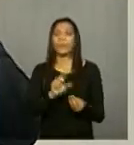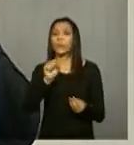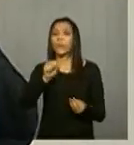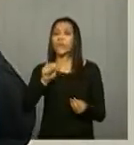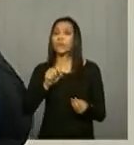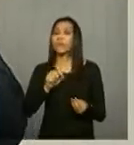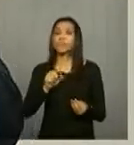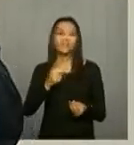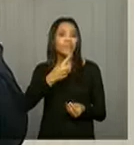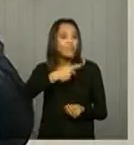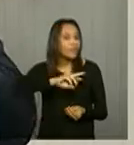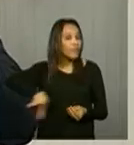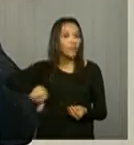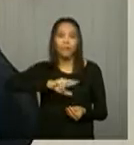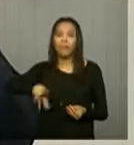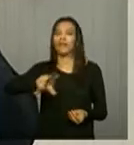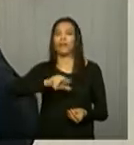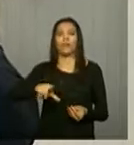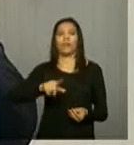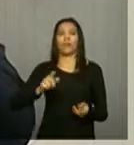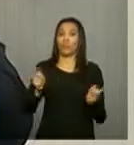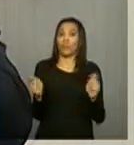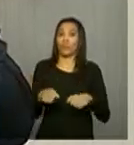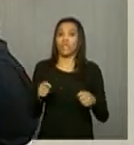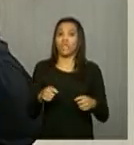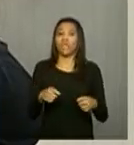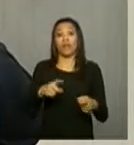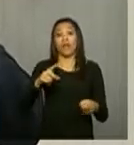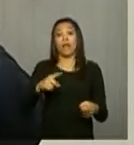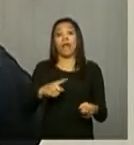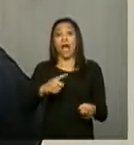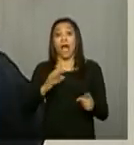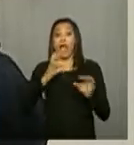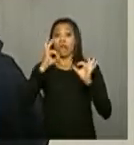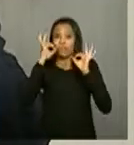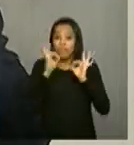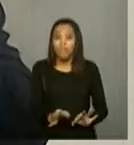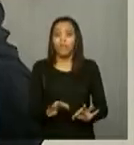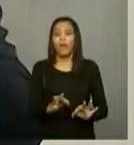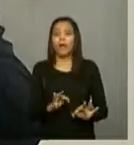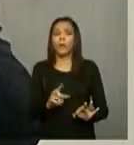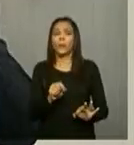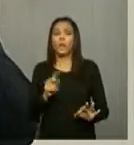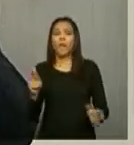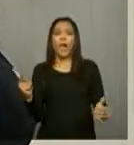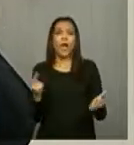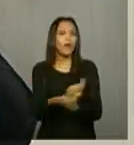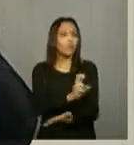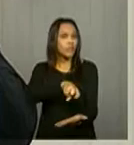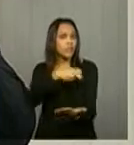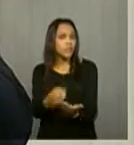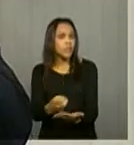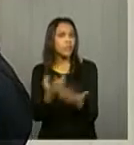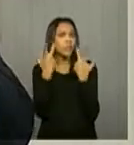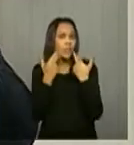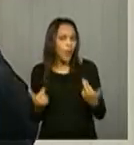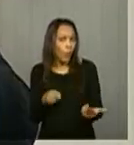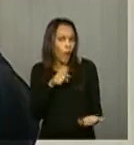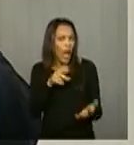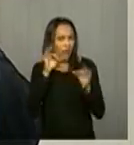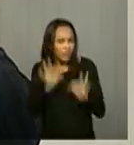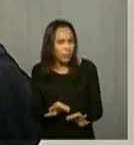possível confirmar a uma causa natural de morte para jango e é